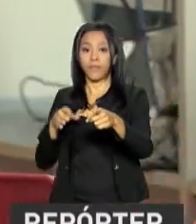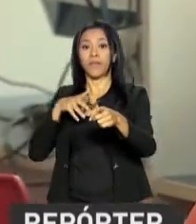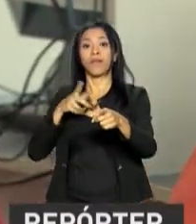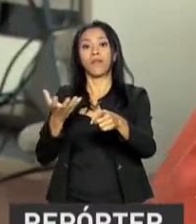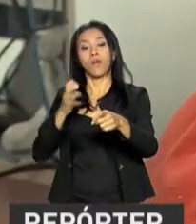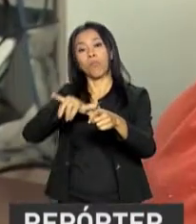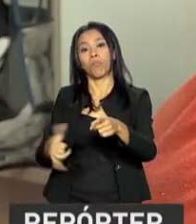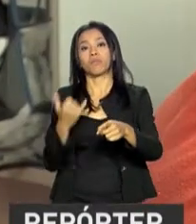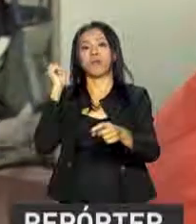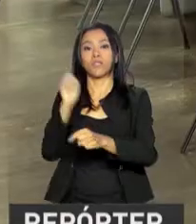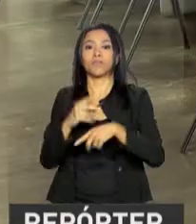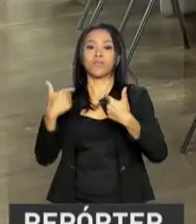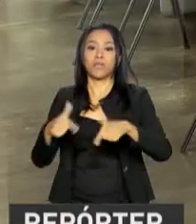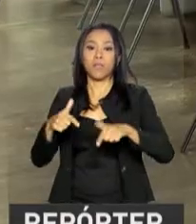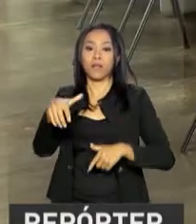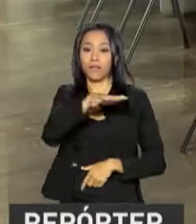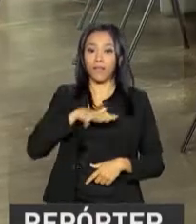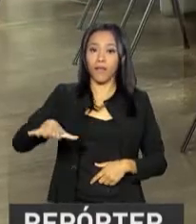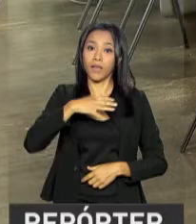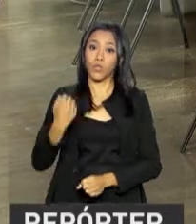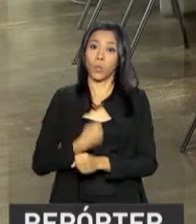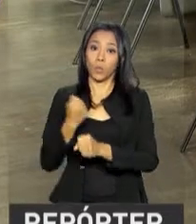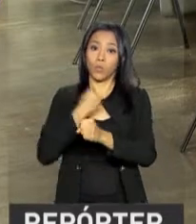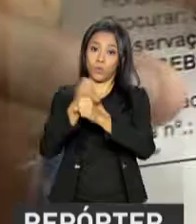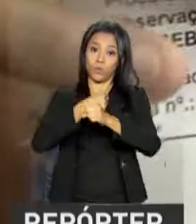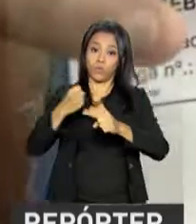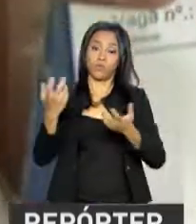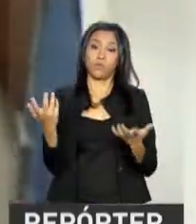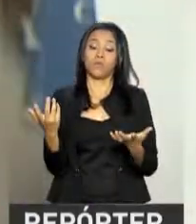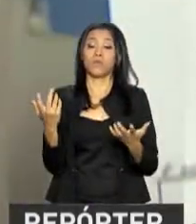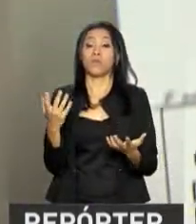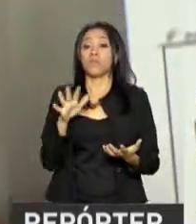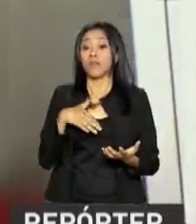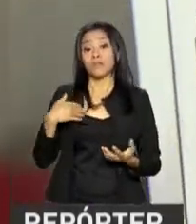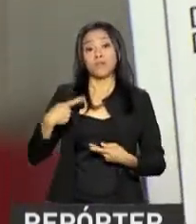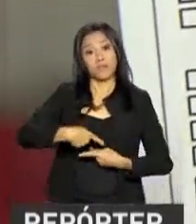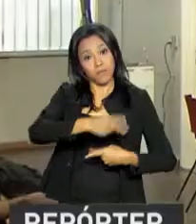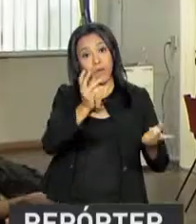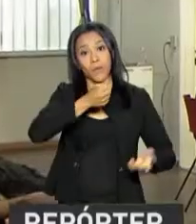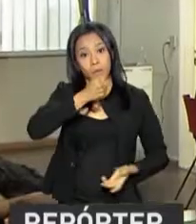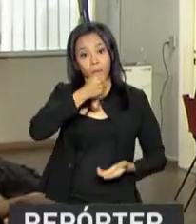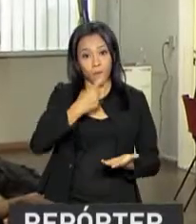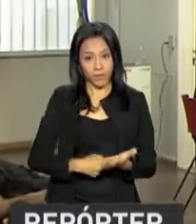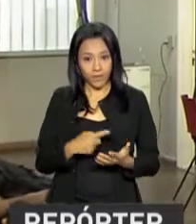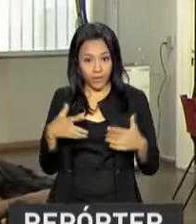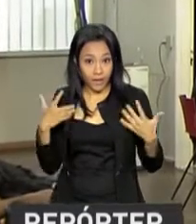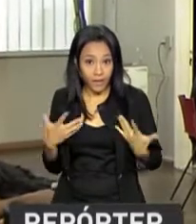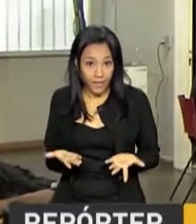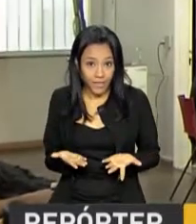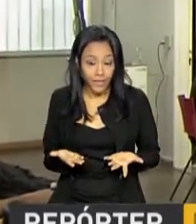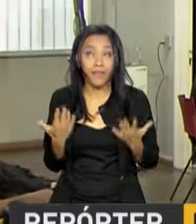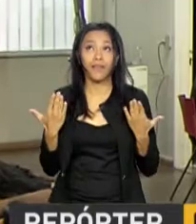no mercado de trabalho na área de construção civil saiu do local como entrevista marcada animar do